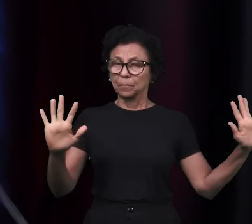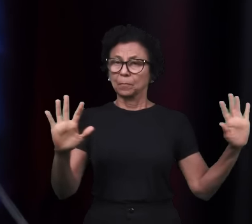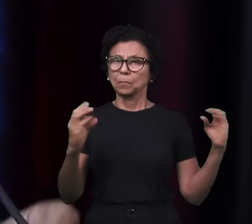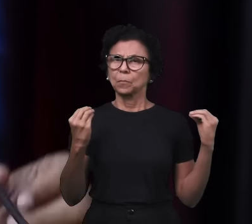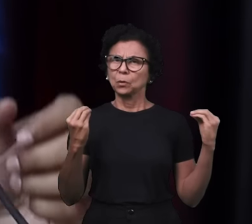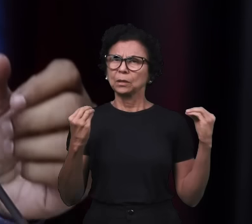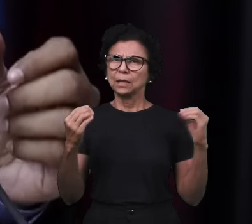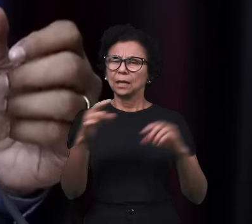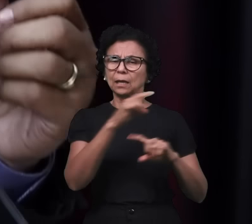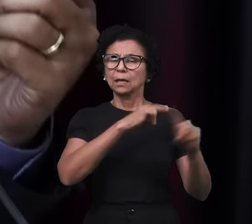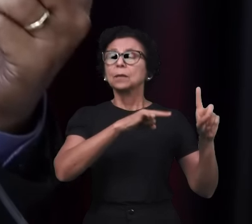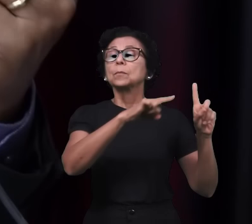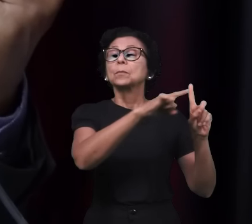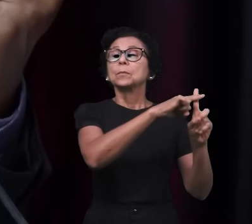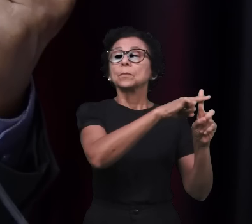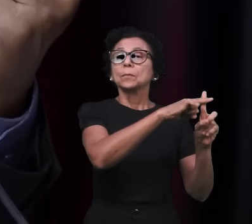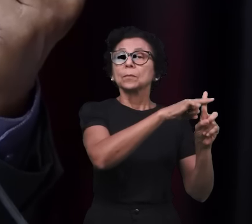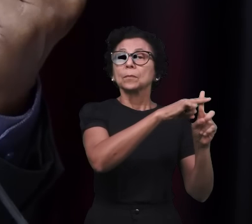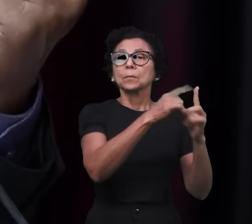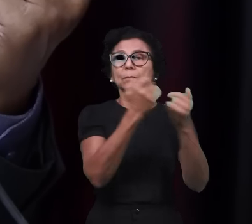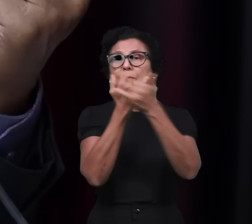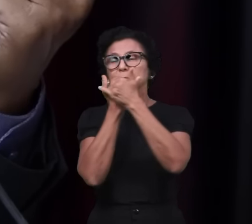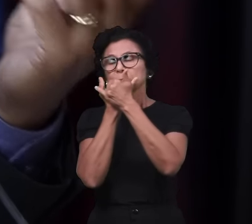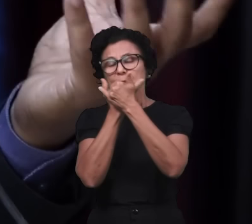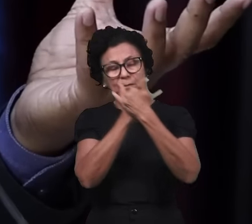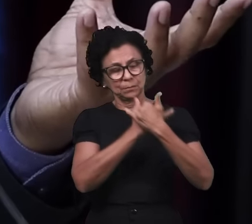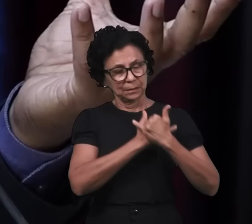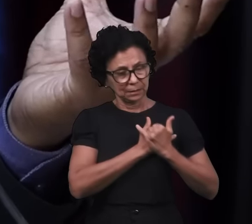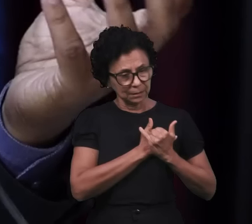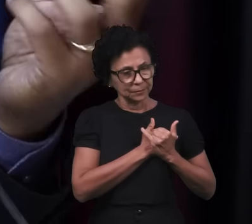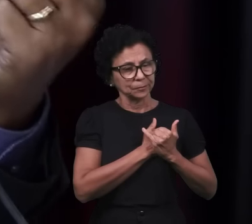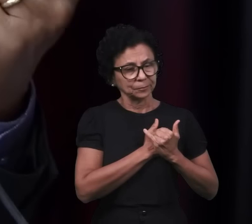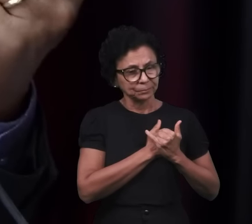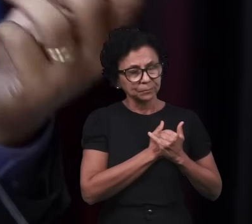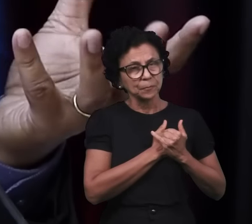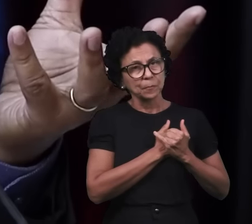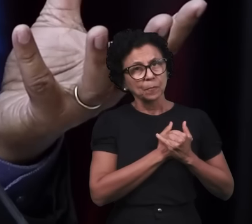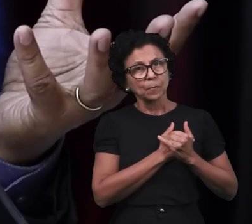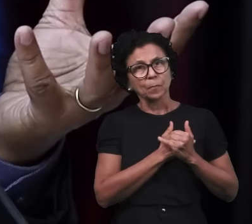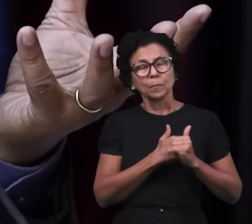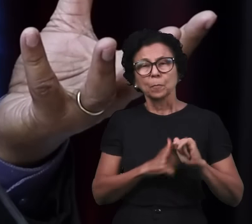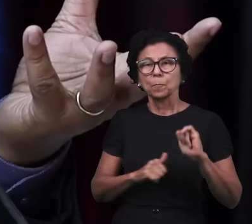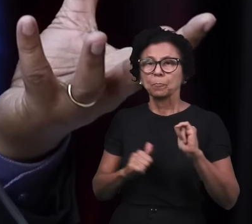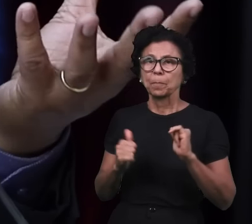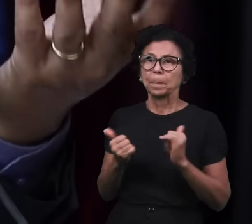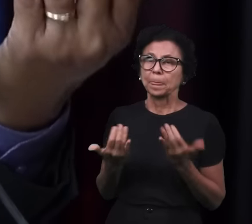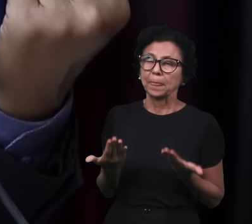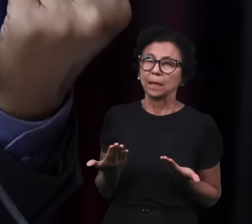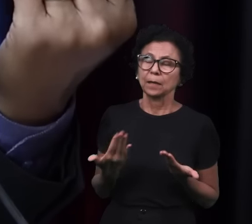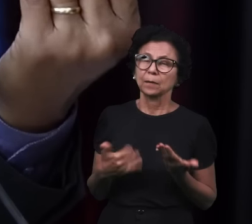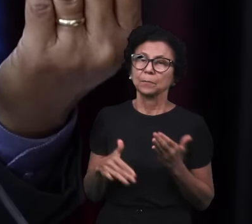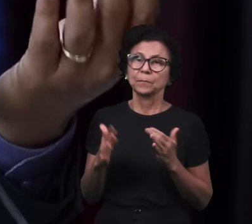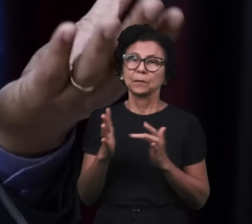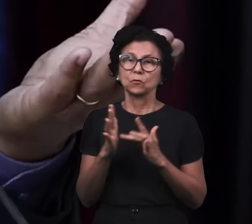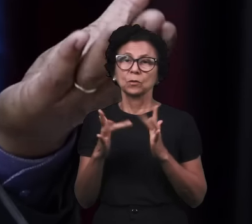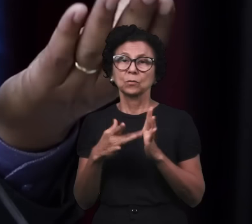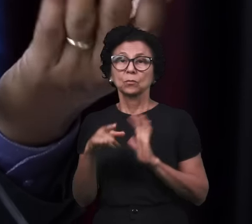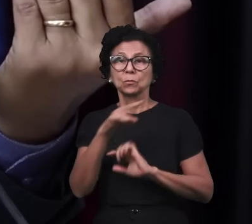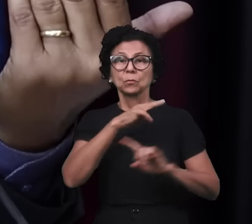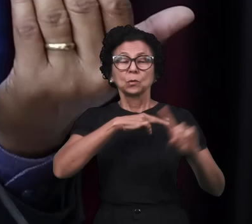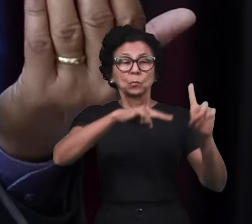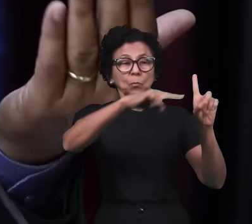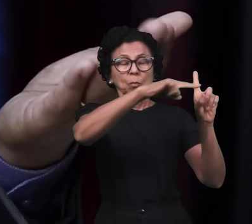transgressões. E Jesus sendo morto, quer dizer, a rocha ferida, saiu água, né?